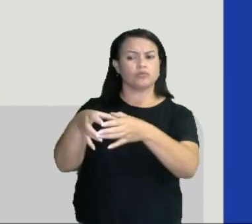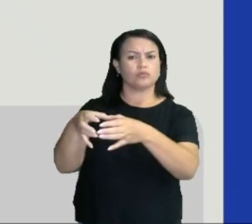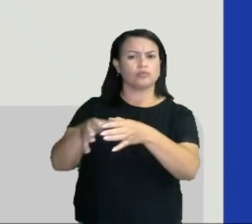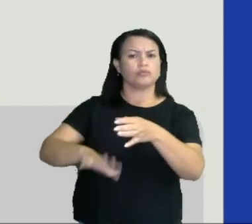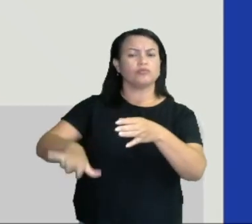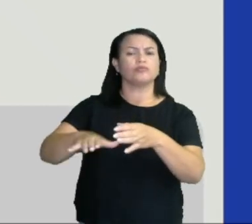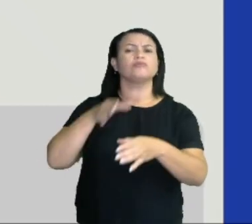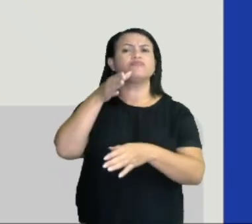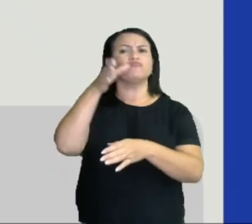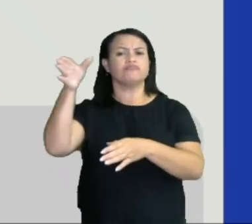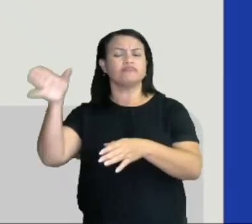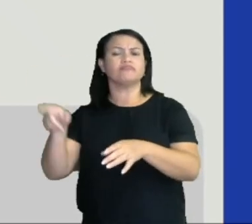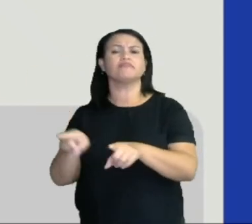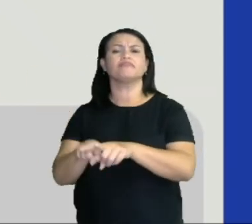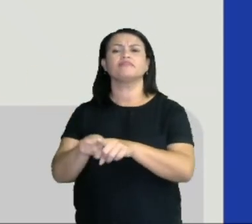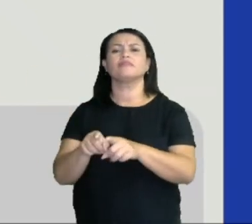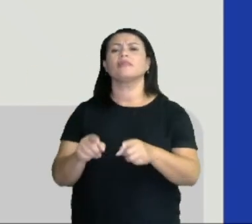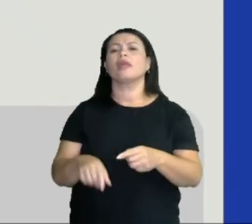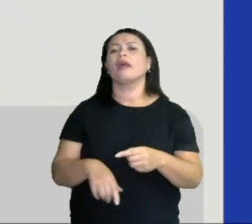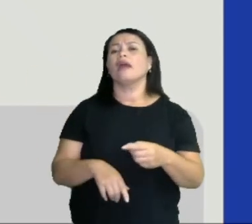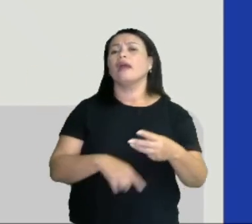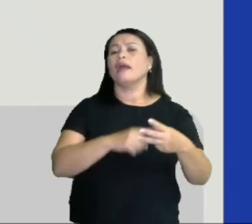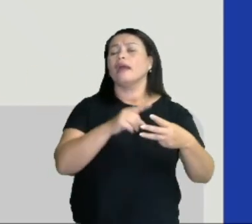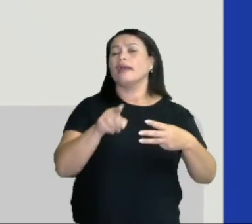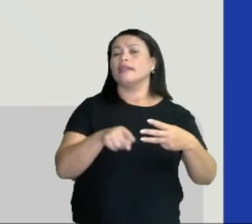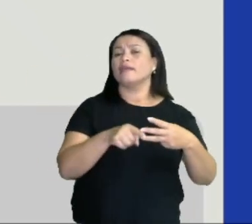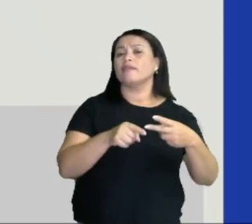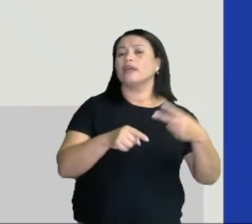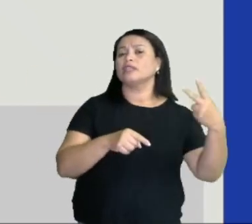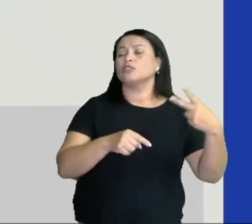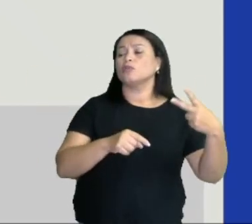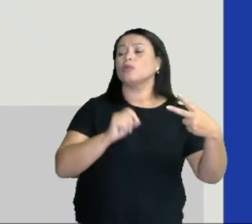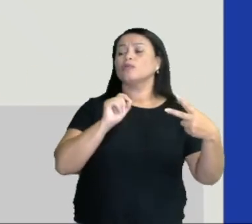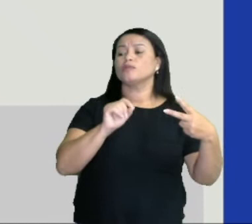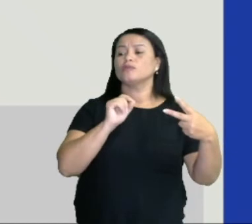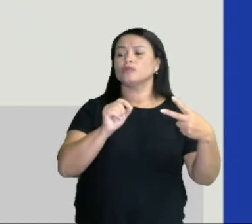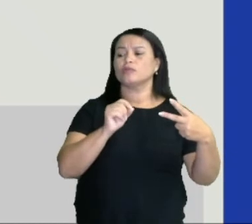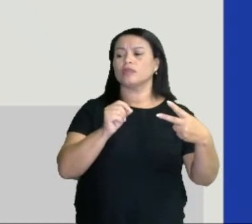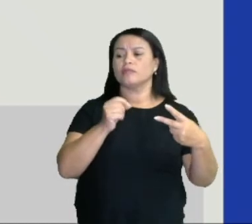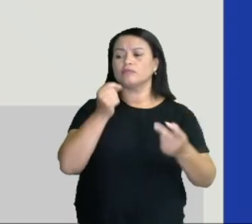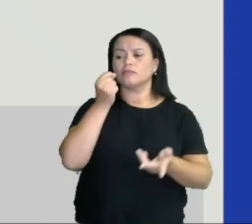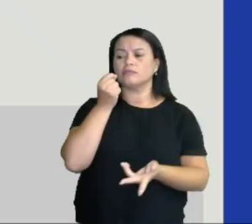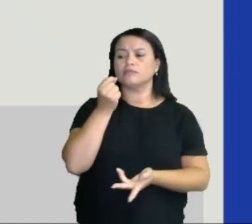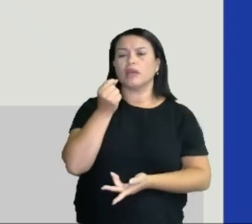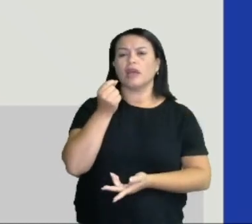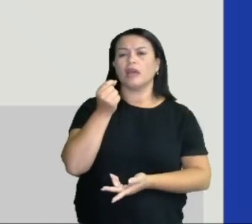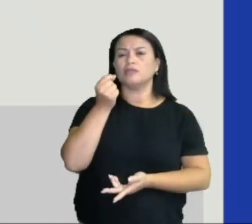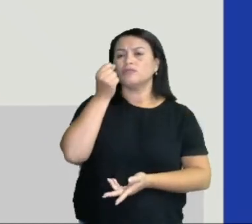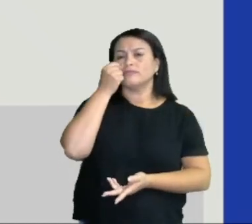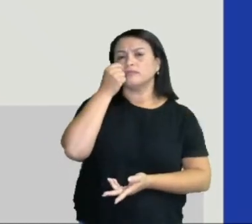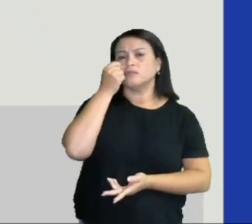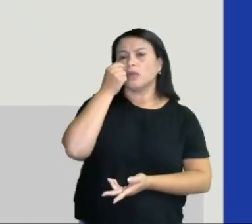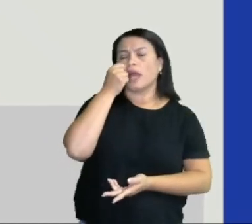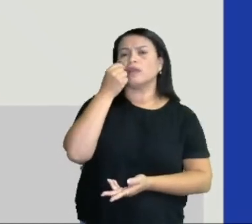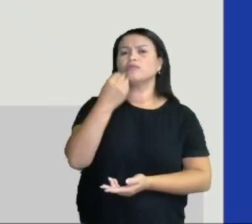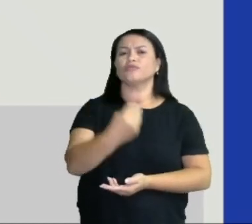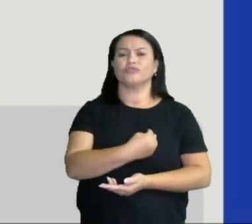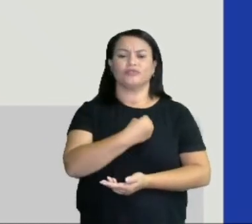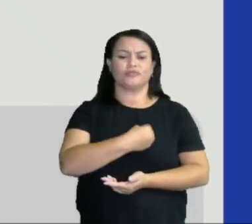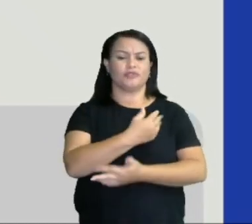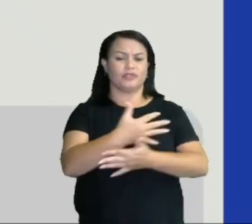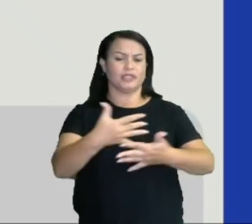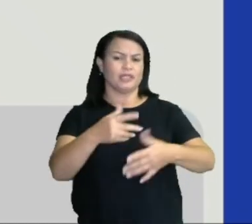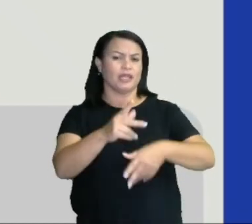continentes. E na frase 2, ele se refere a às ratazanas de